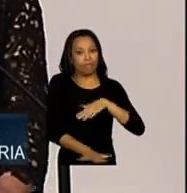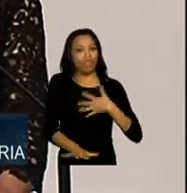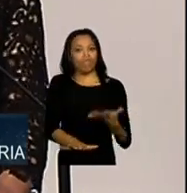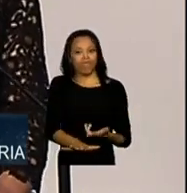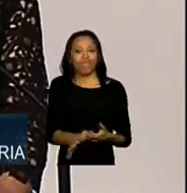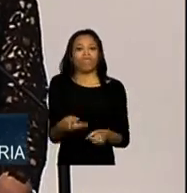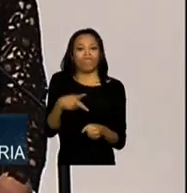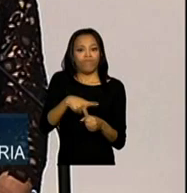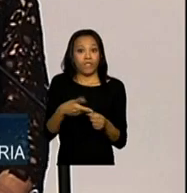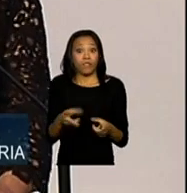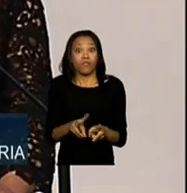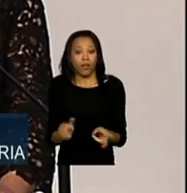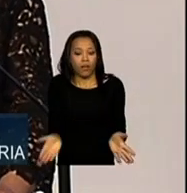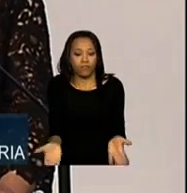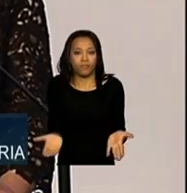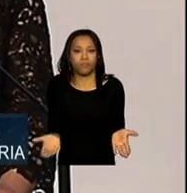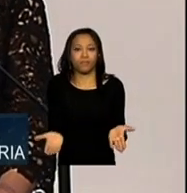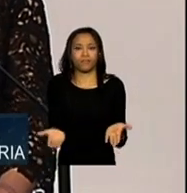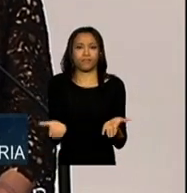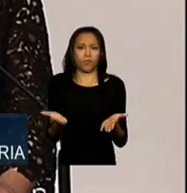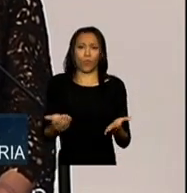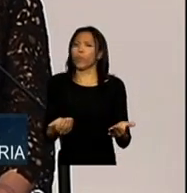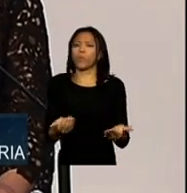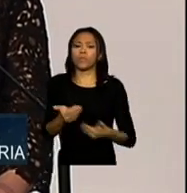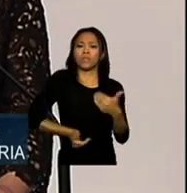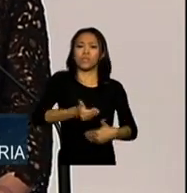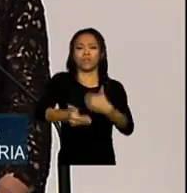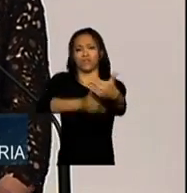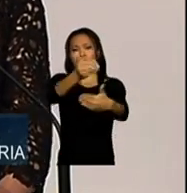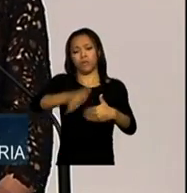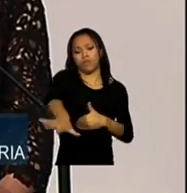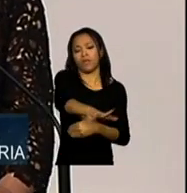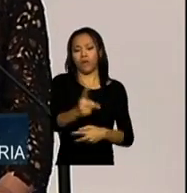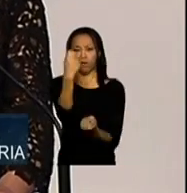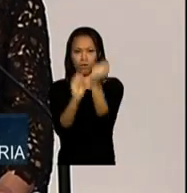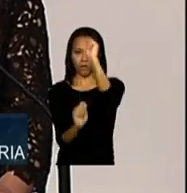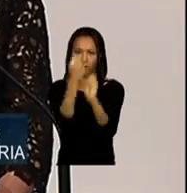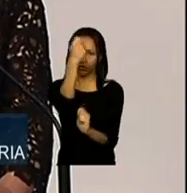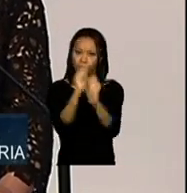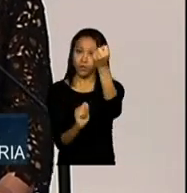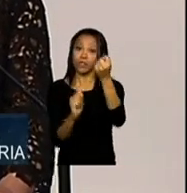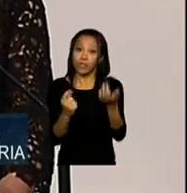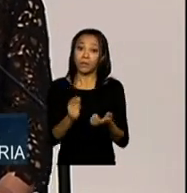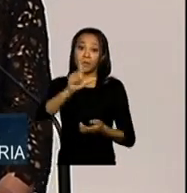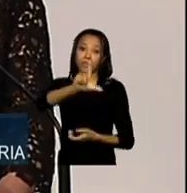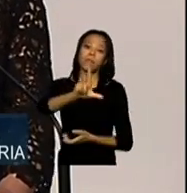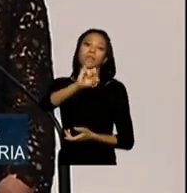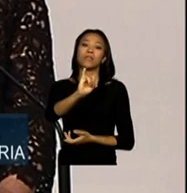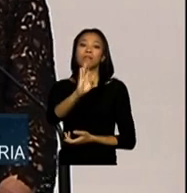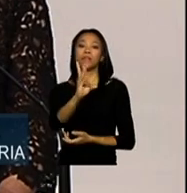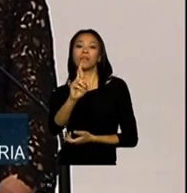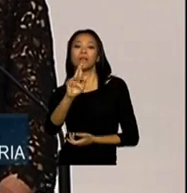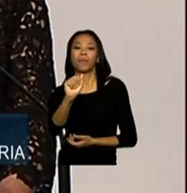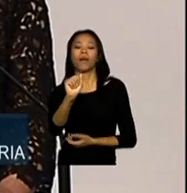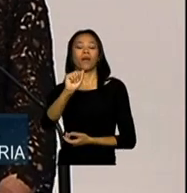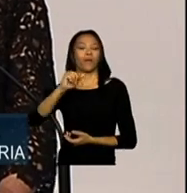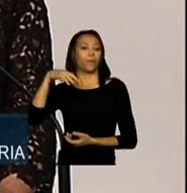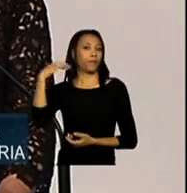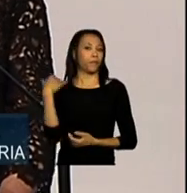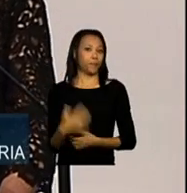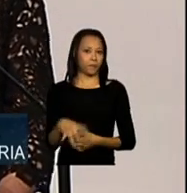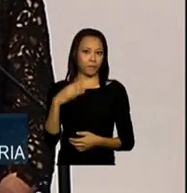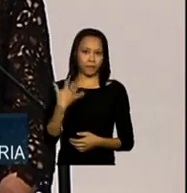pelo estímulo que dará ao desenvolvimento industrial. Libra é um campo